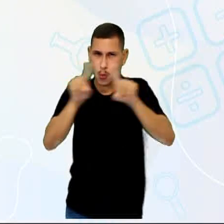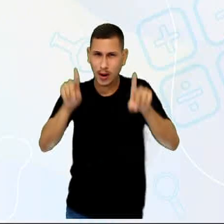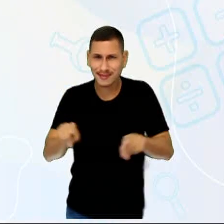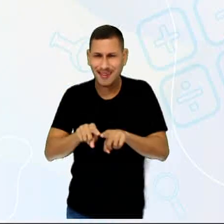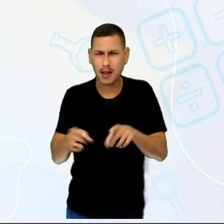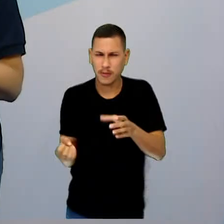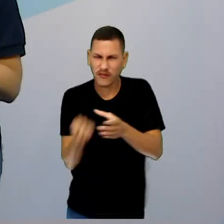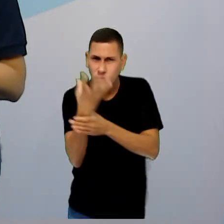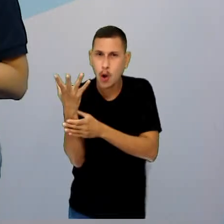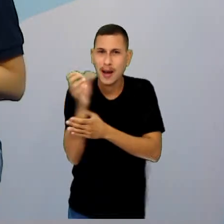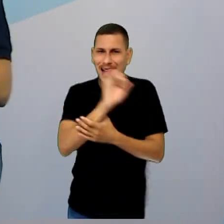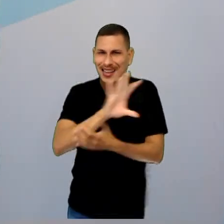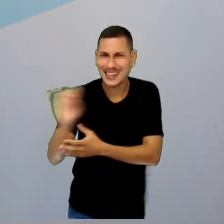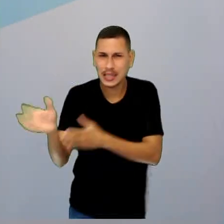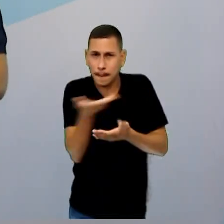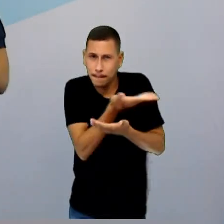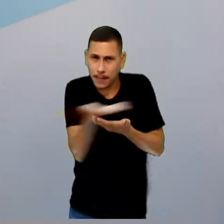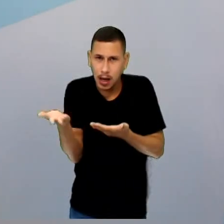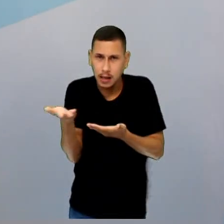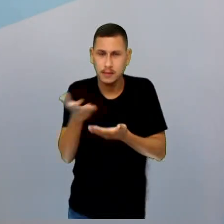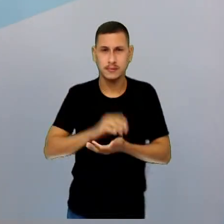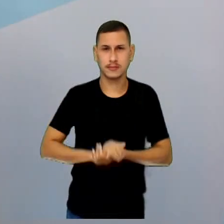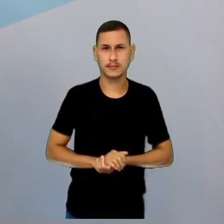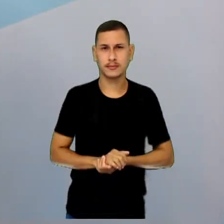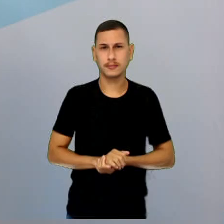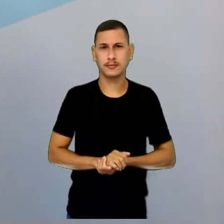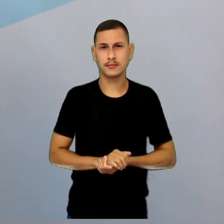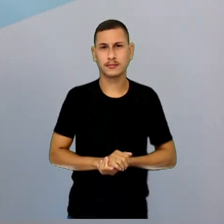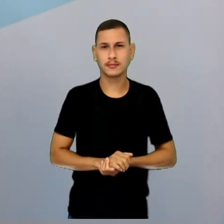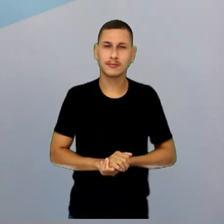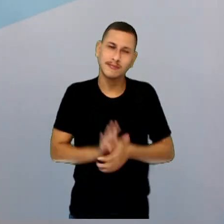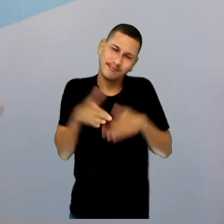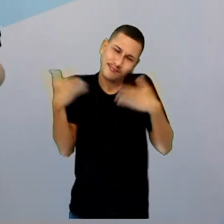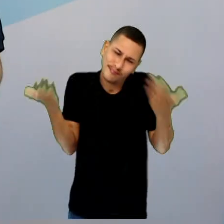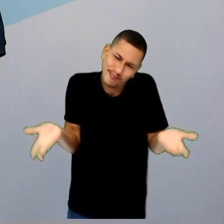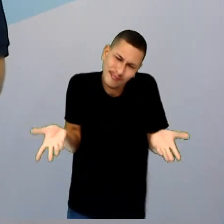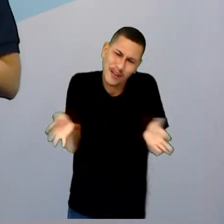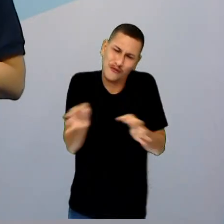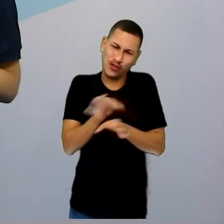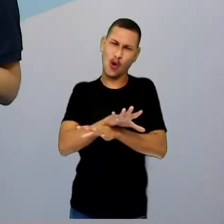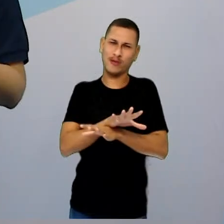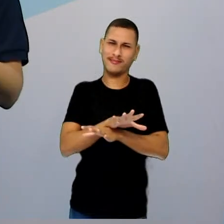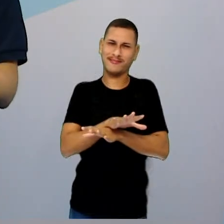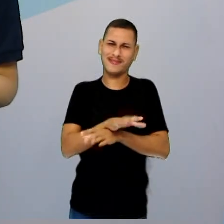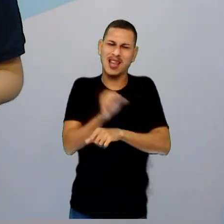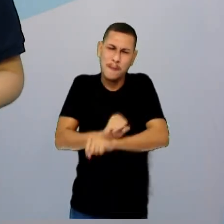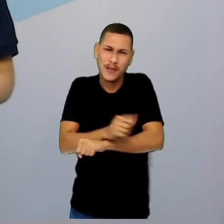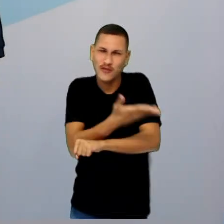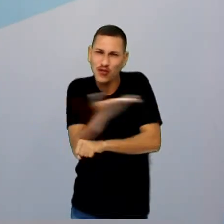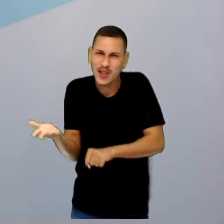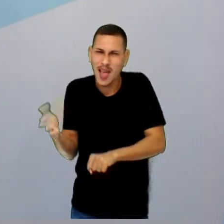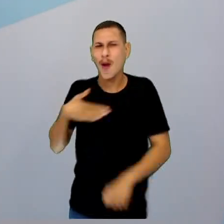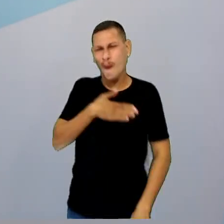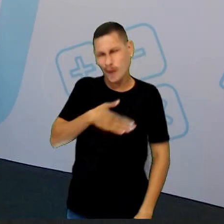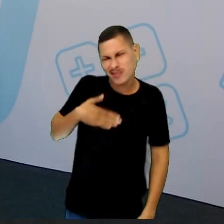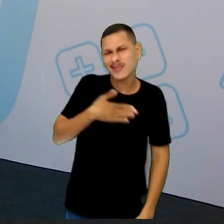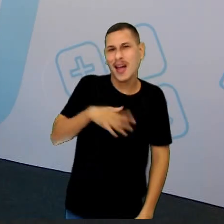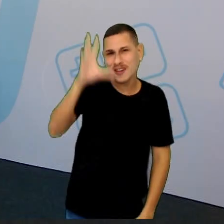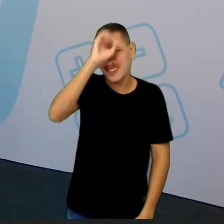cada uma das bases. E é isso, pessoal. Eu espero que vocês tenham curtido, aprendido